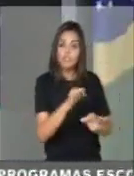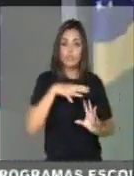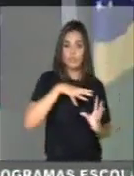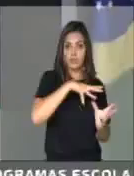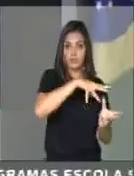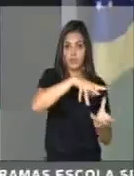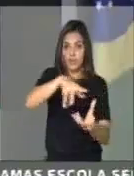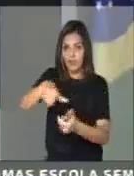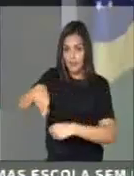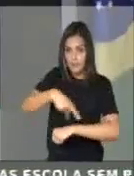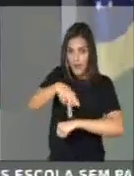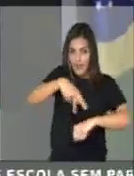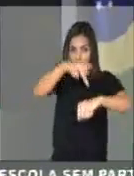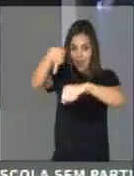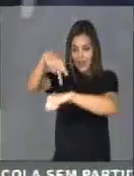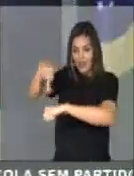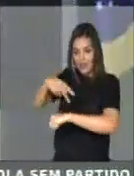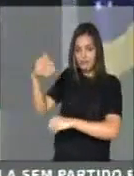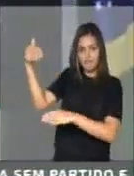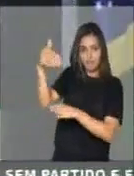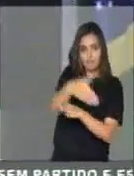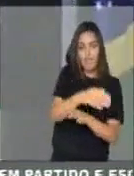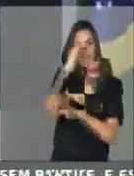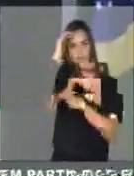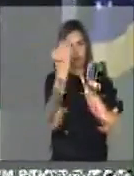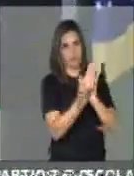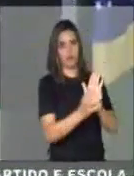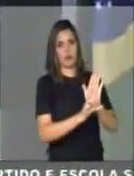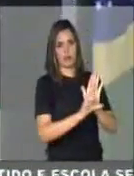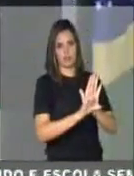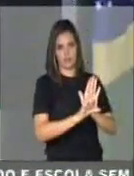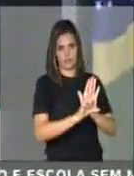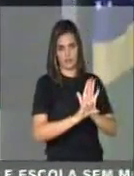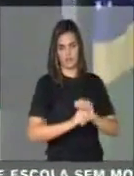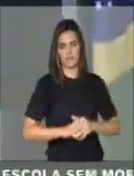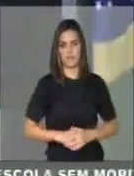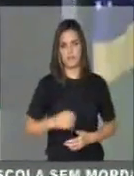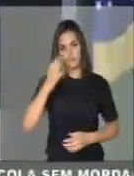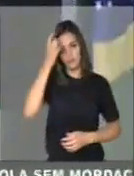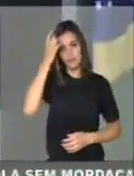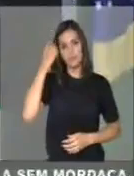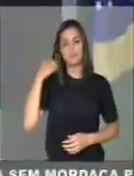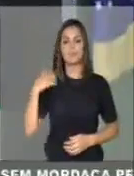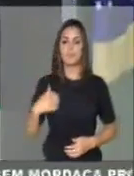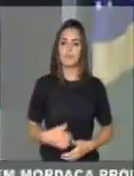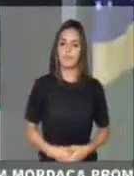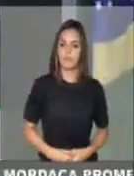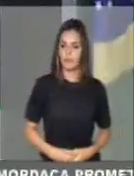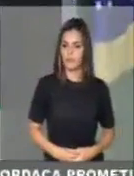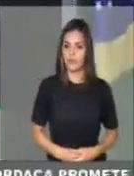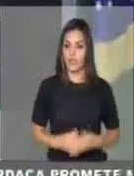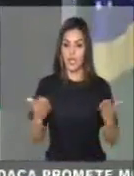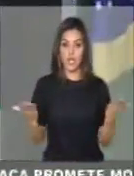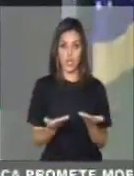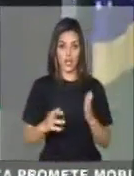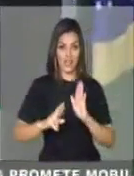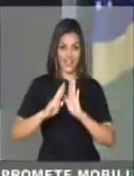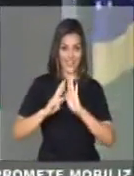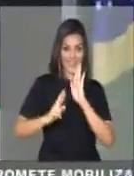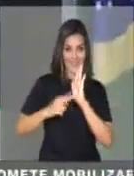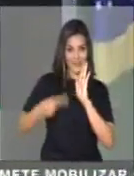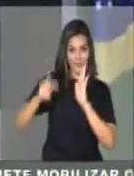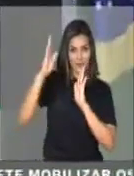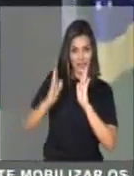internacional advindas de outras jurisdições em conformidade com a legislação nacional vigente. Nesse ponto, o atual